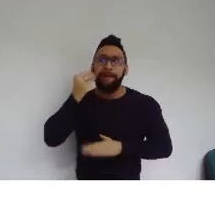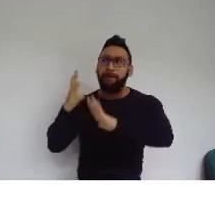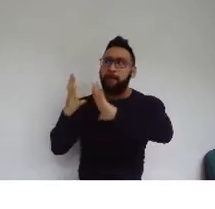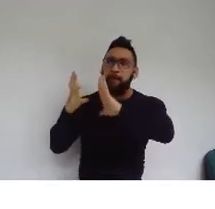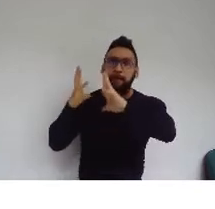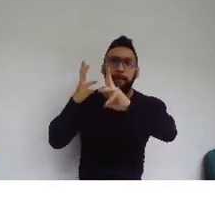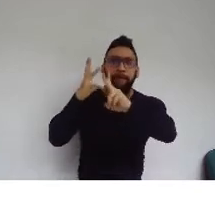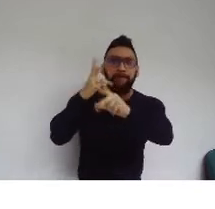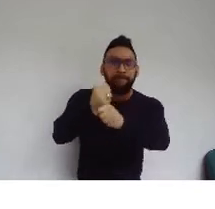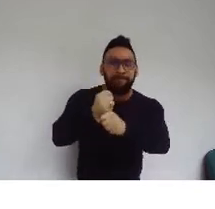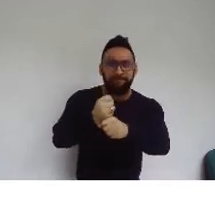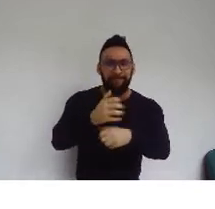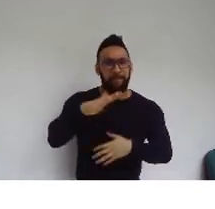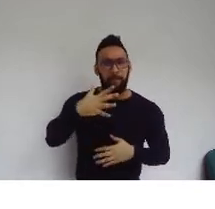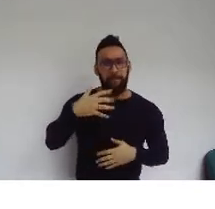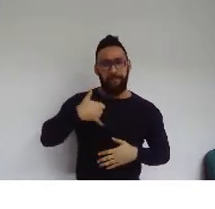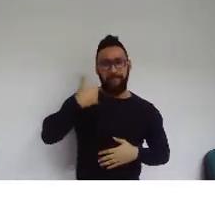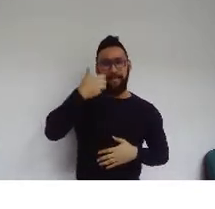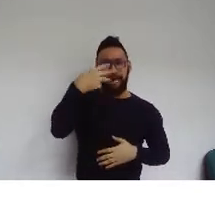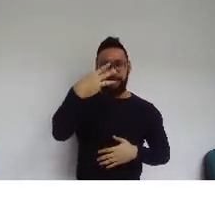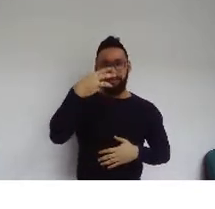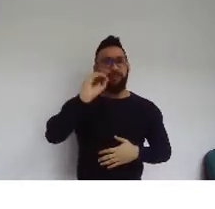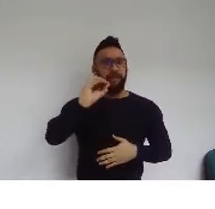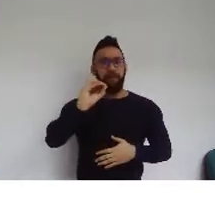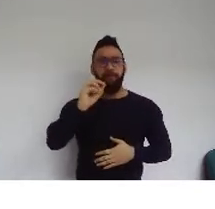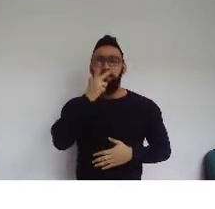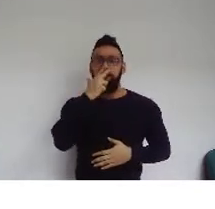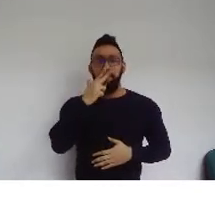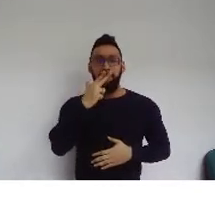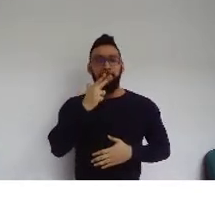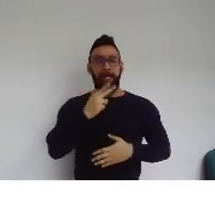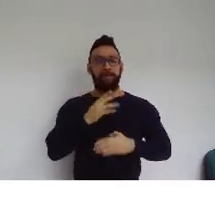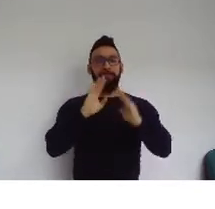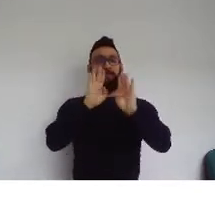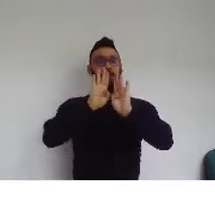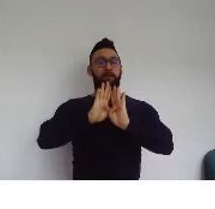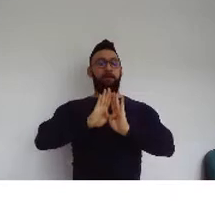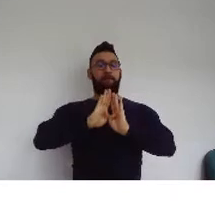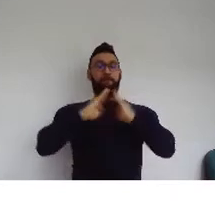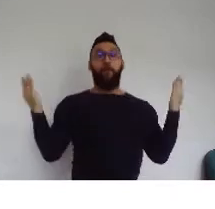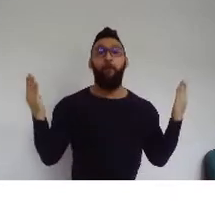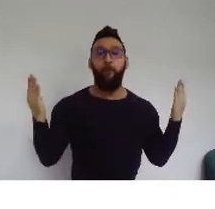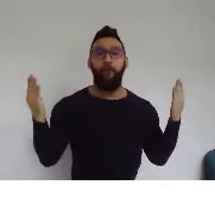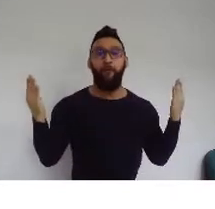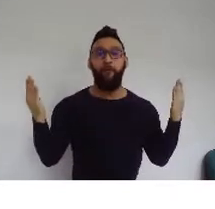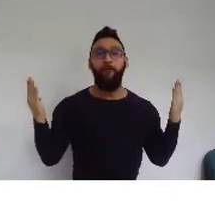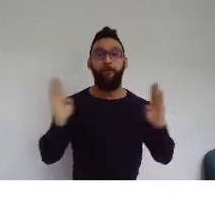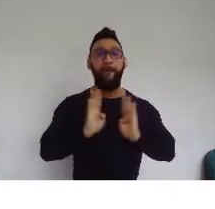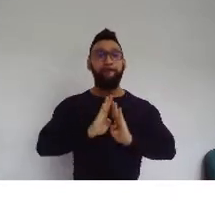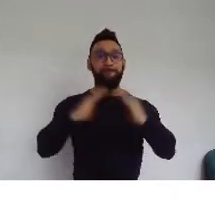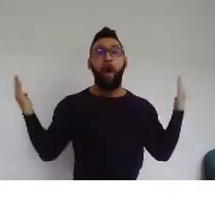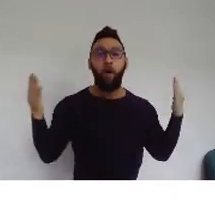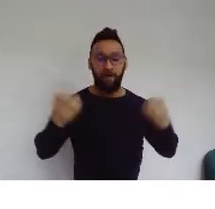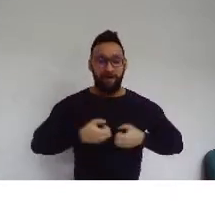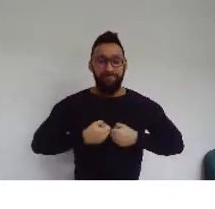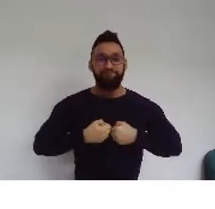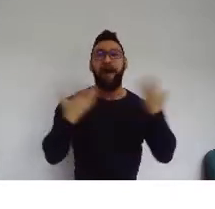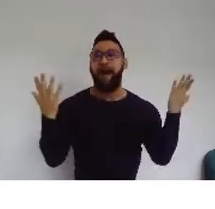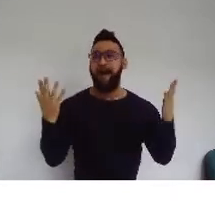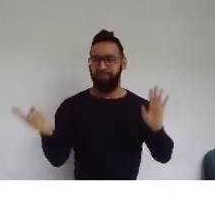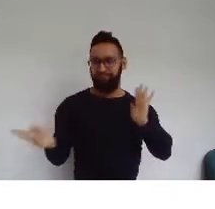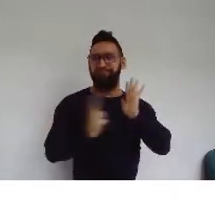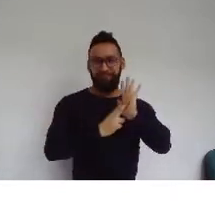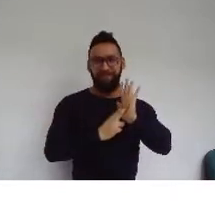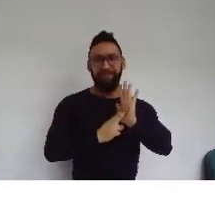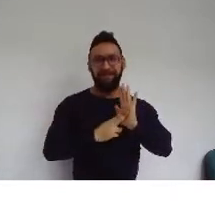quando, a partir dos 30 anos, pôde finalmente viver práticas sexuais, só podem ser compreendidos